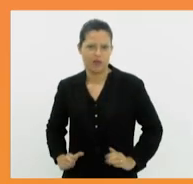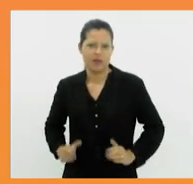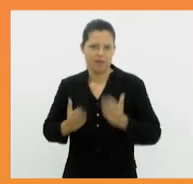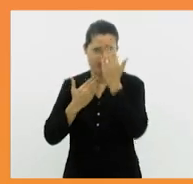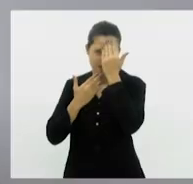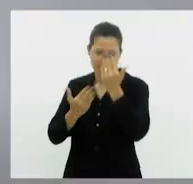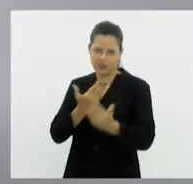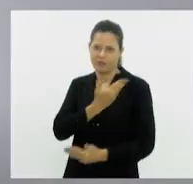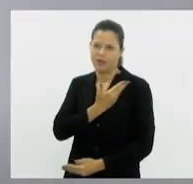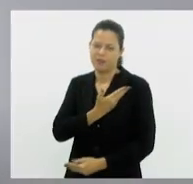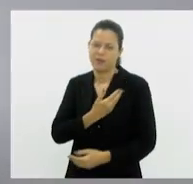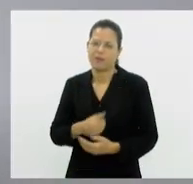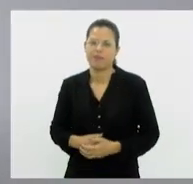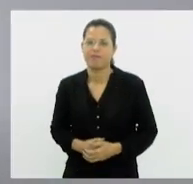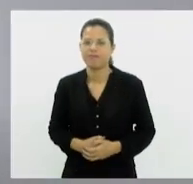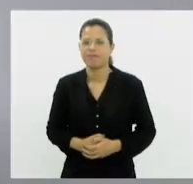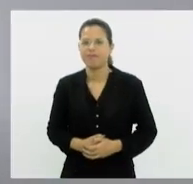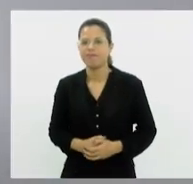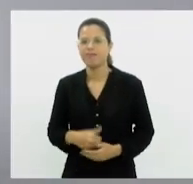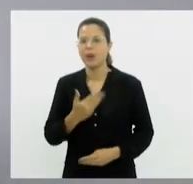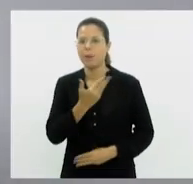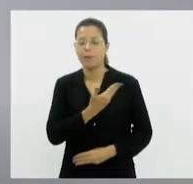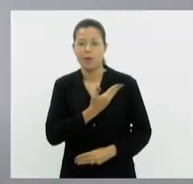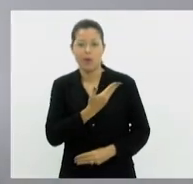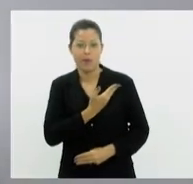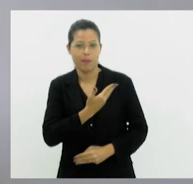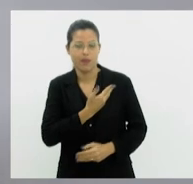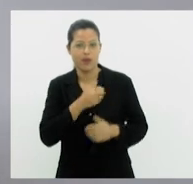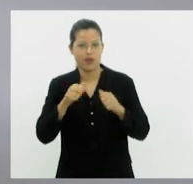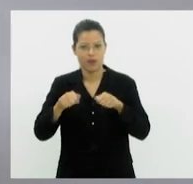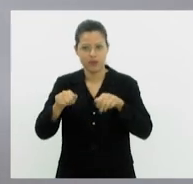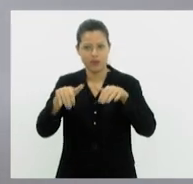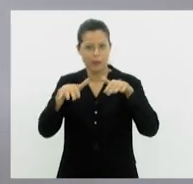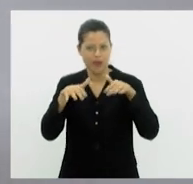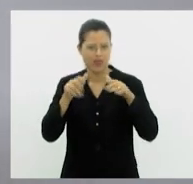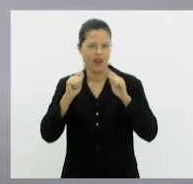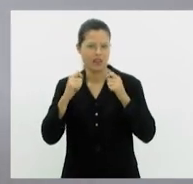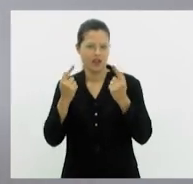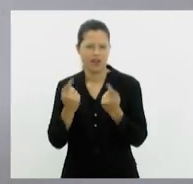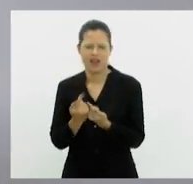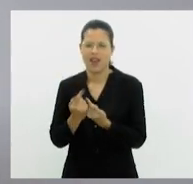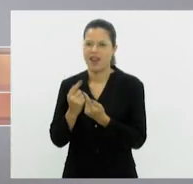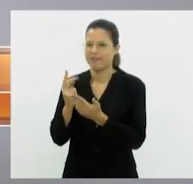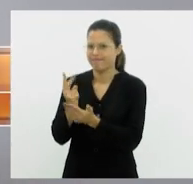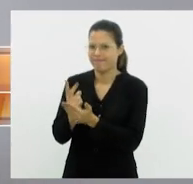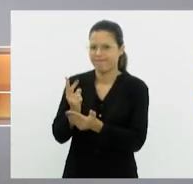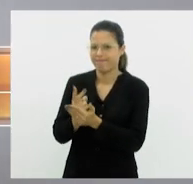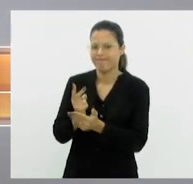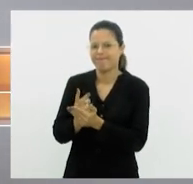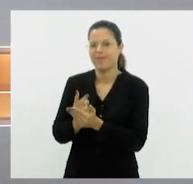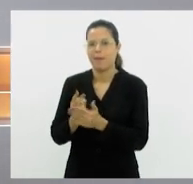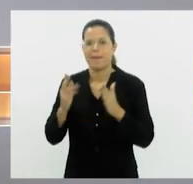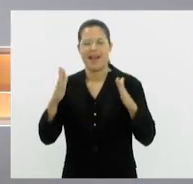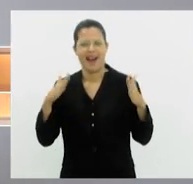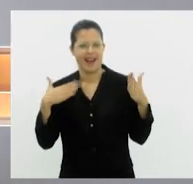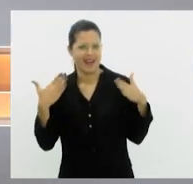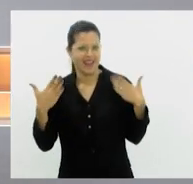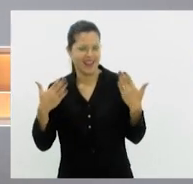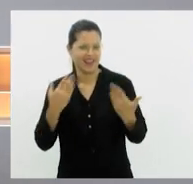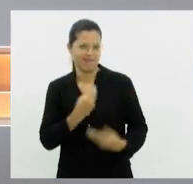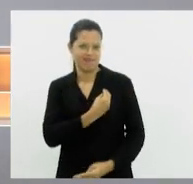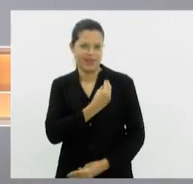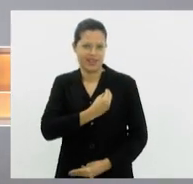amigo. Companheiro de plenário de todos os momentos, sempre muito alegre,